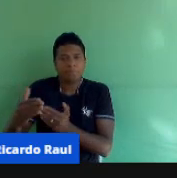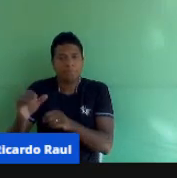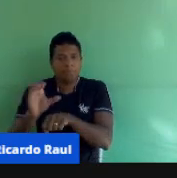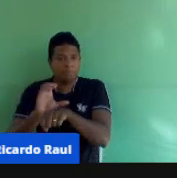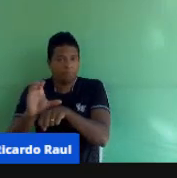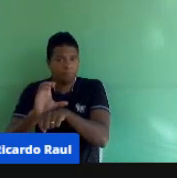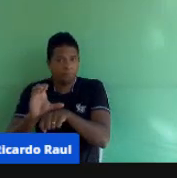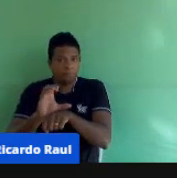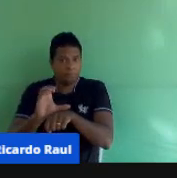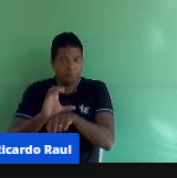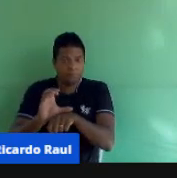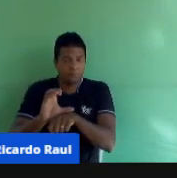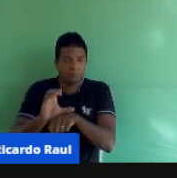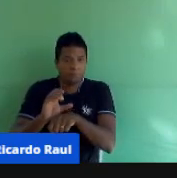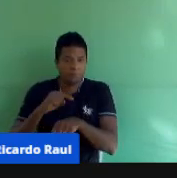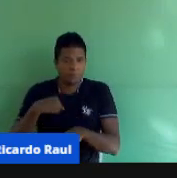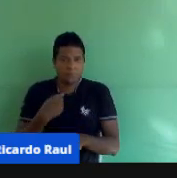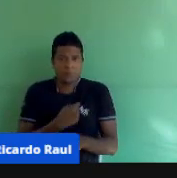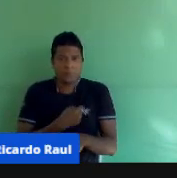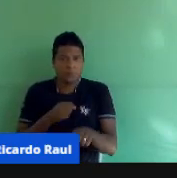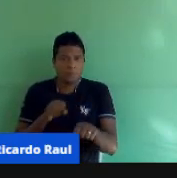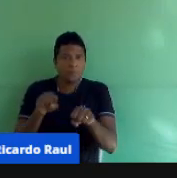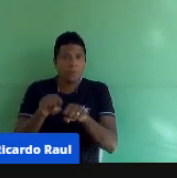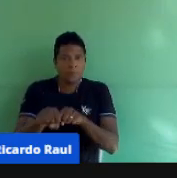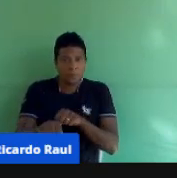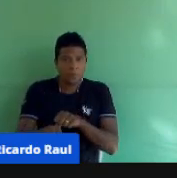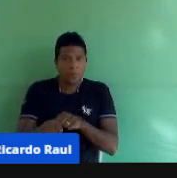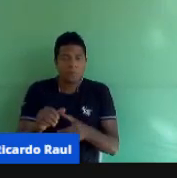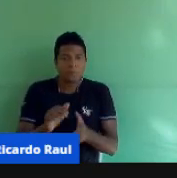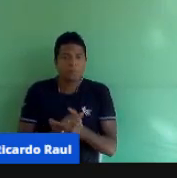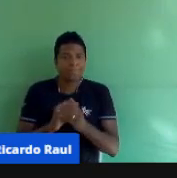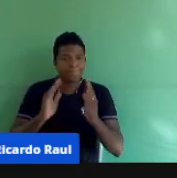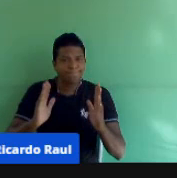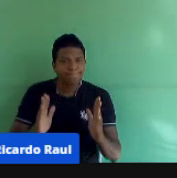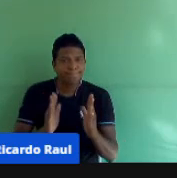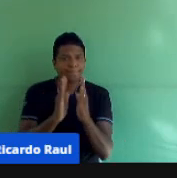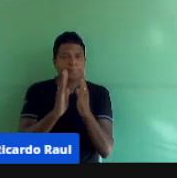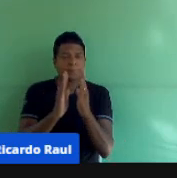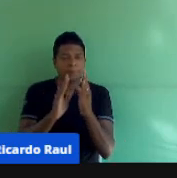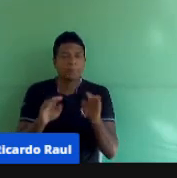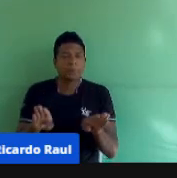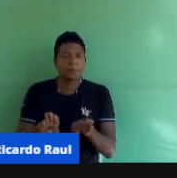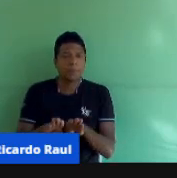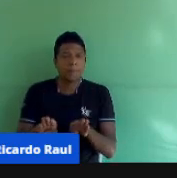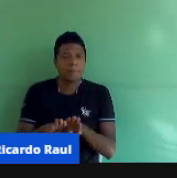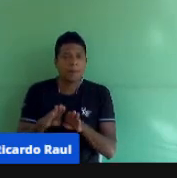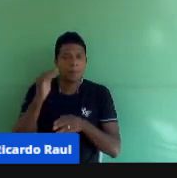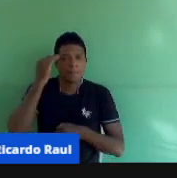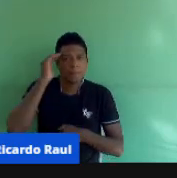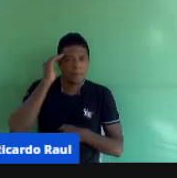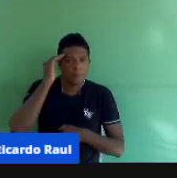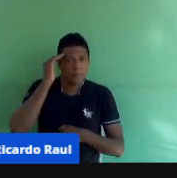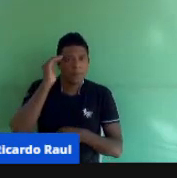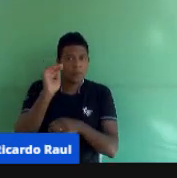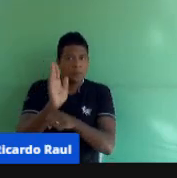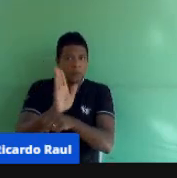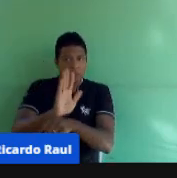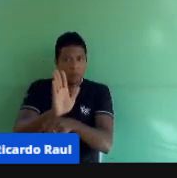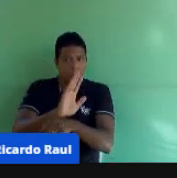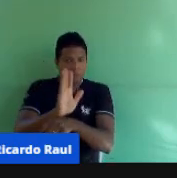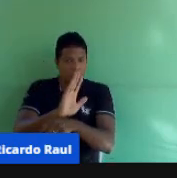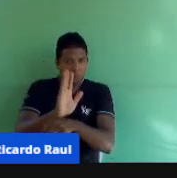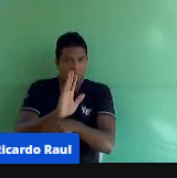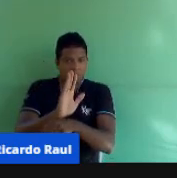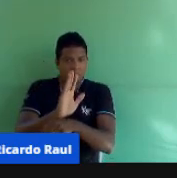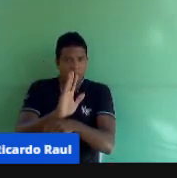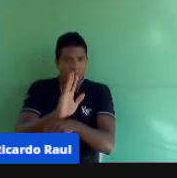científicos da nossa formação, ou fazendo esse choque entre eles. E também entender que os filmes são um